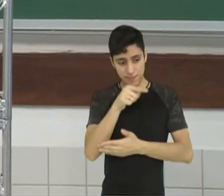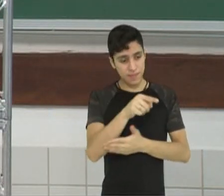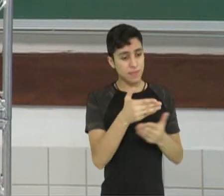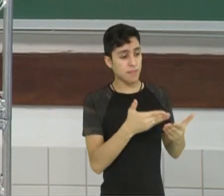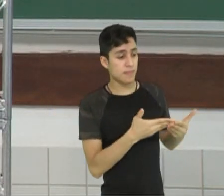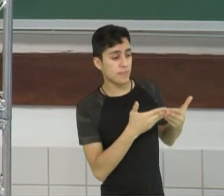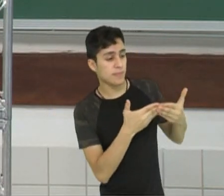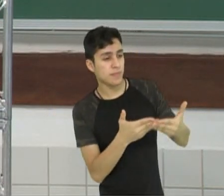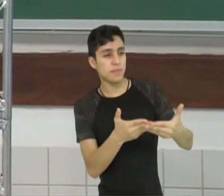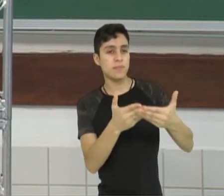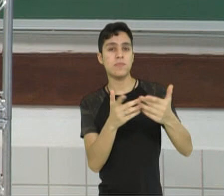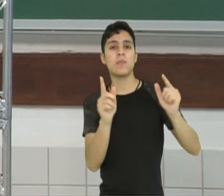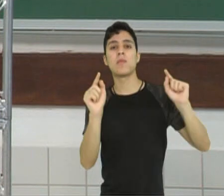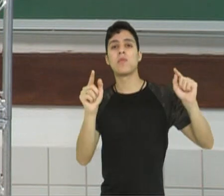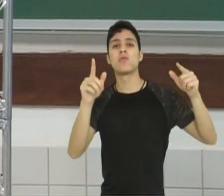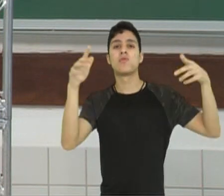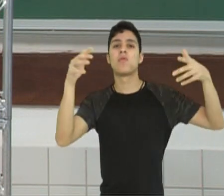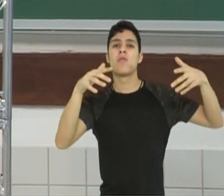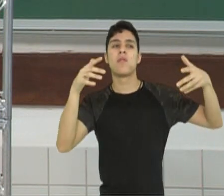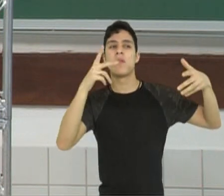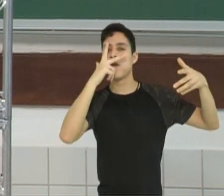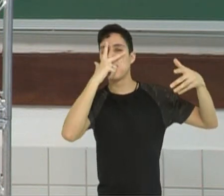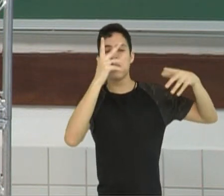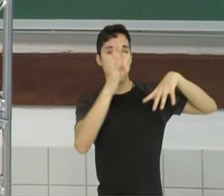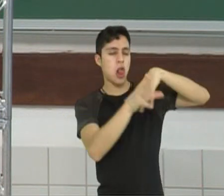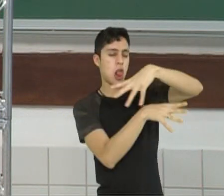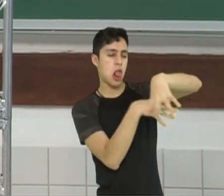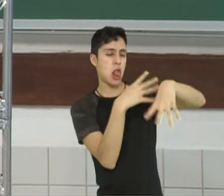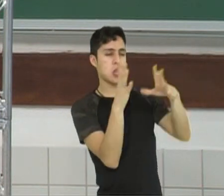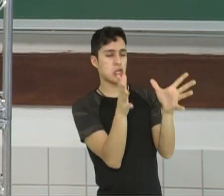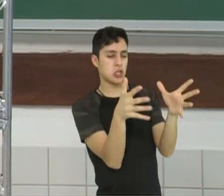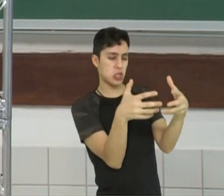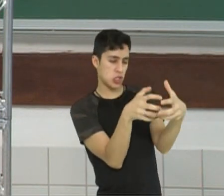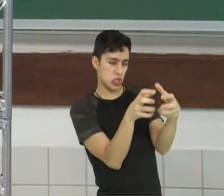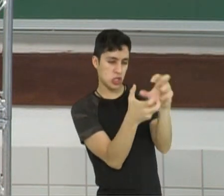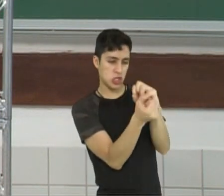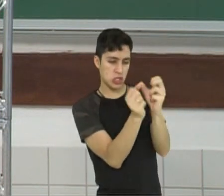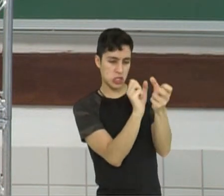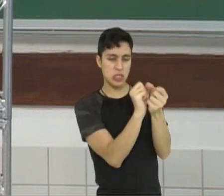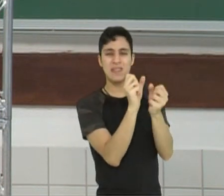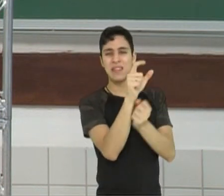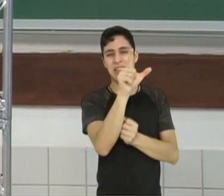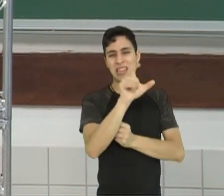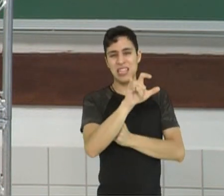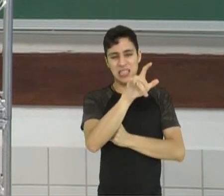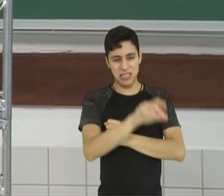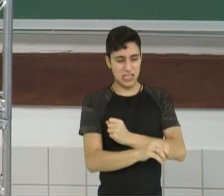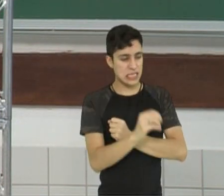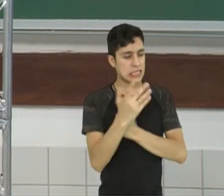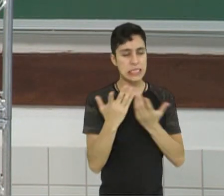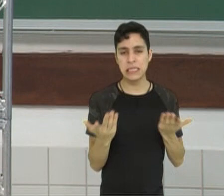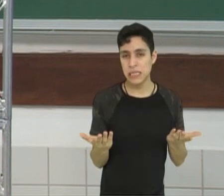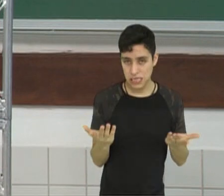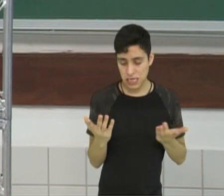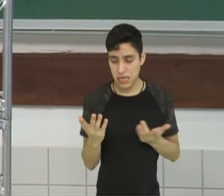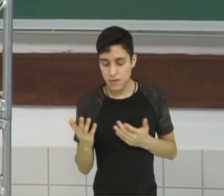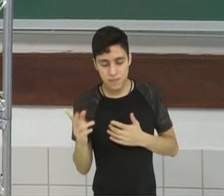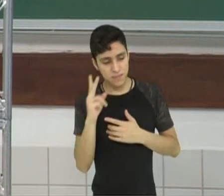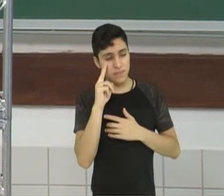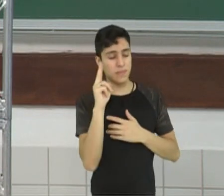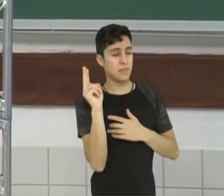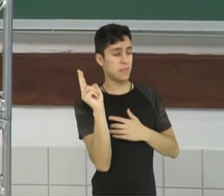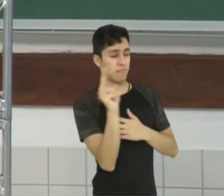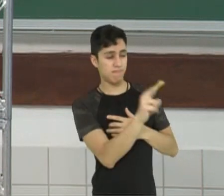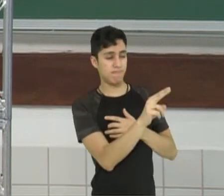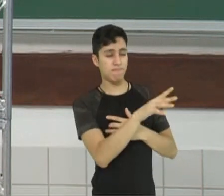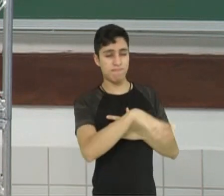caiaques, quando choveu, ficou tudo embolado e prensado pelo lixo. Então, quando ele viu a obra